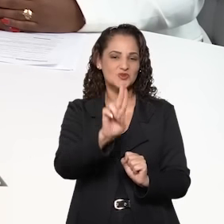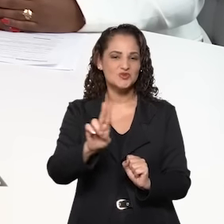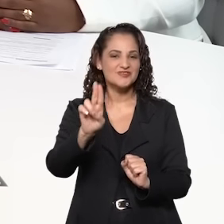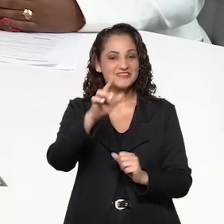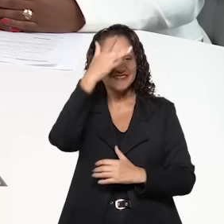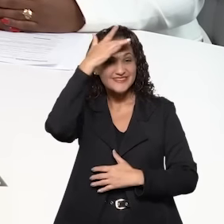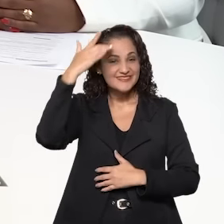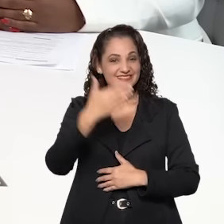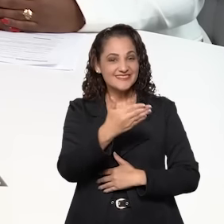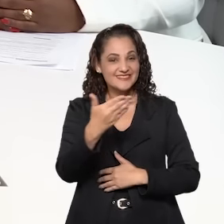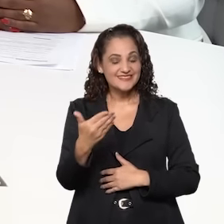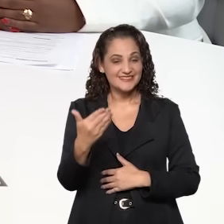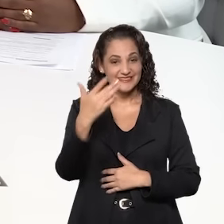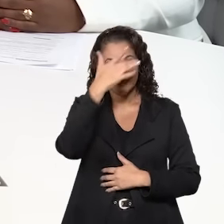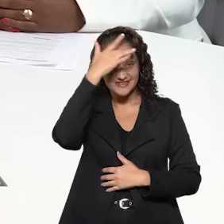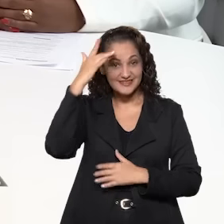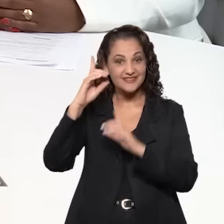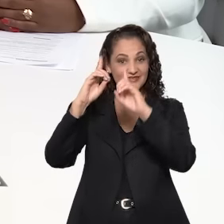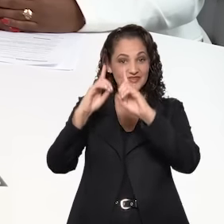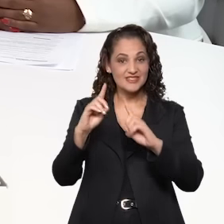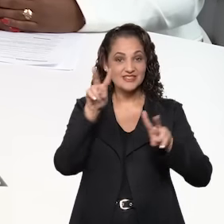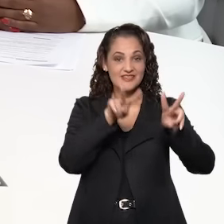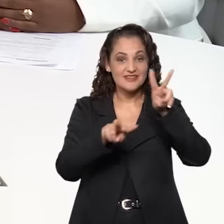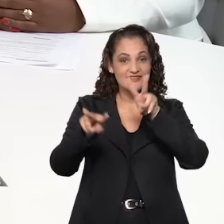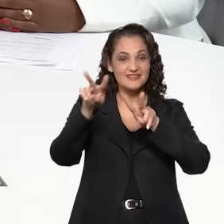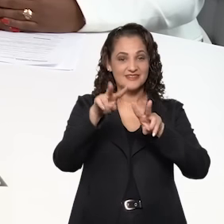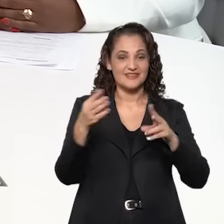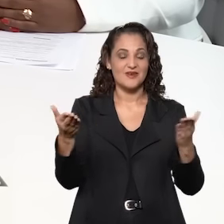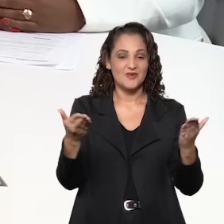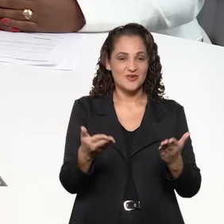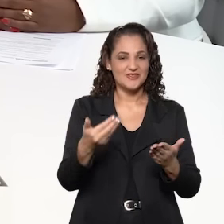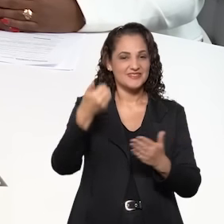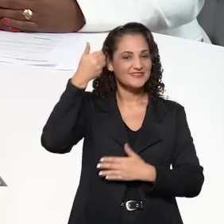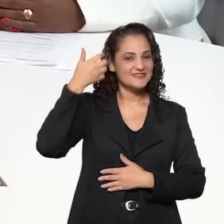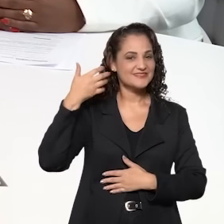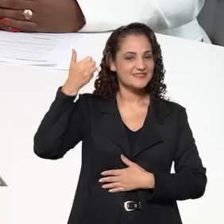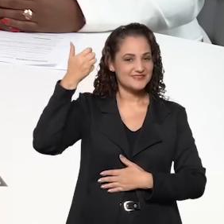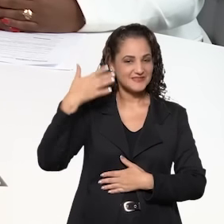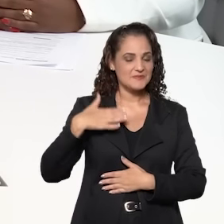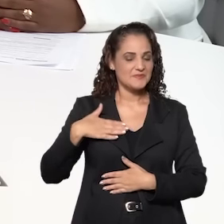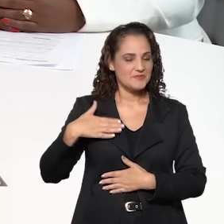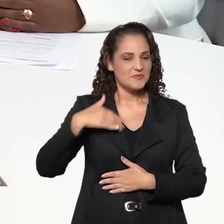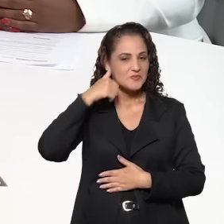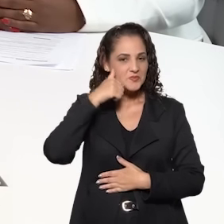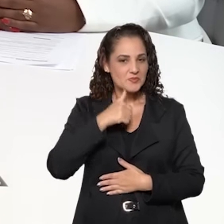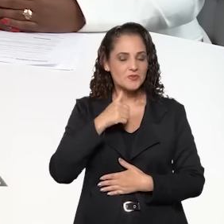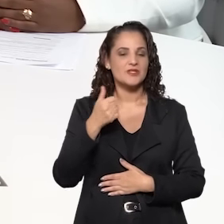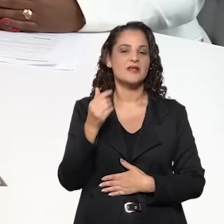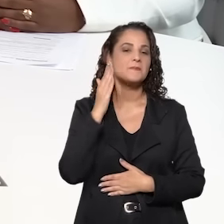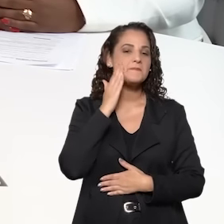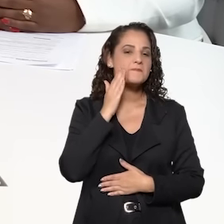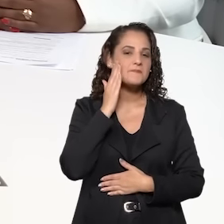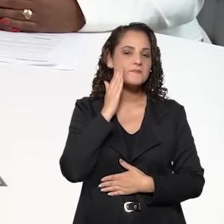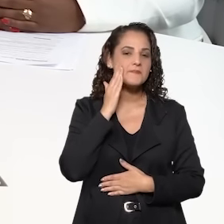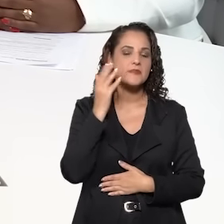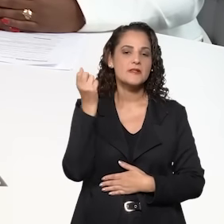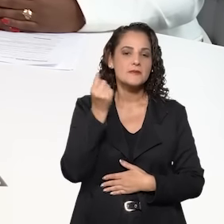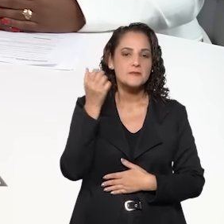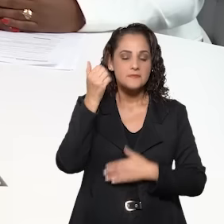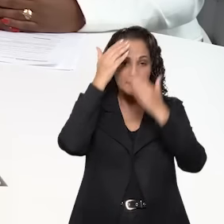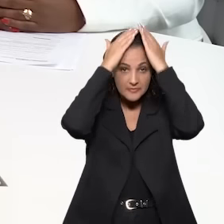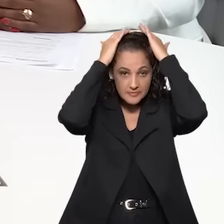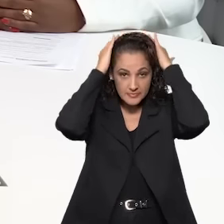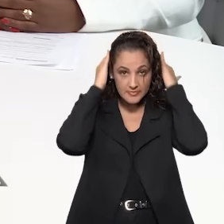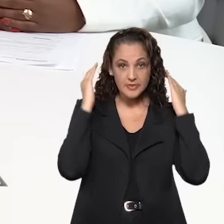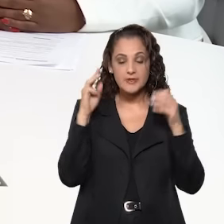útil para pessoas com alguma deficiência visual eu vou começar fazendo a minha que sou uma mulher de pele branca cabelo castanho